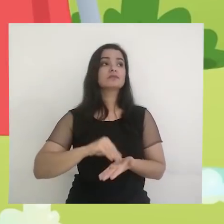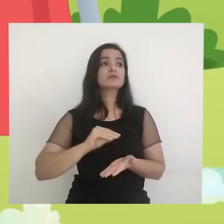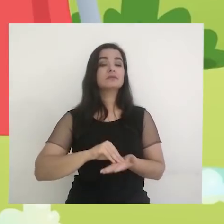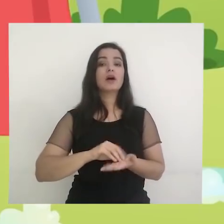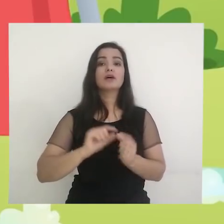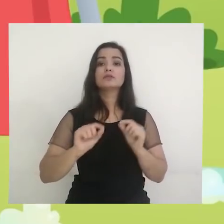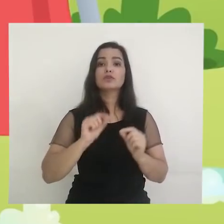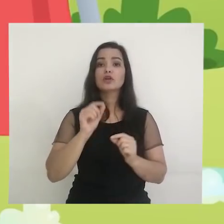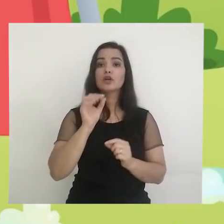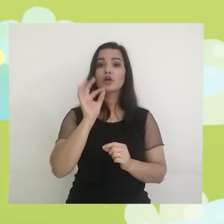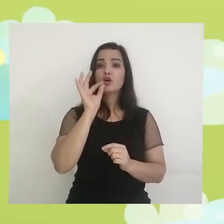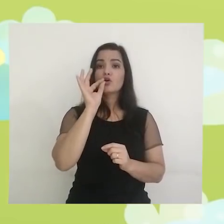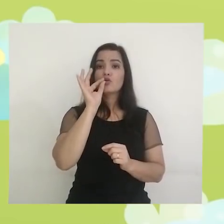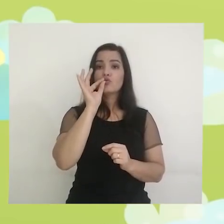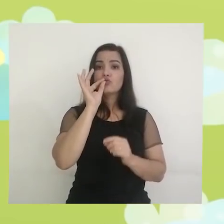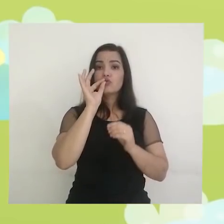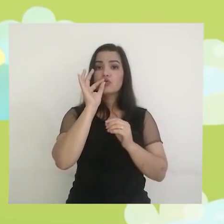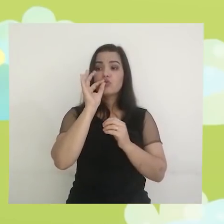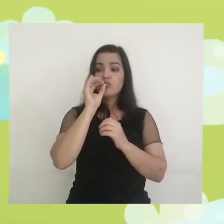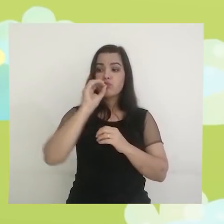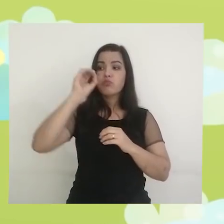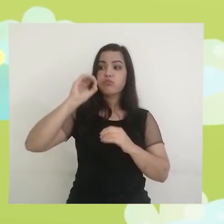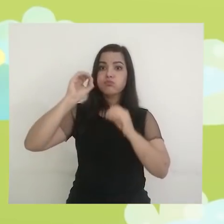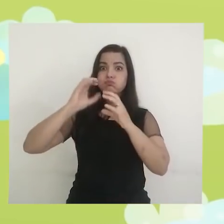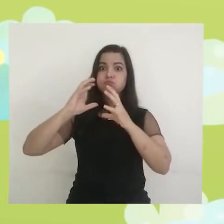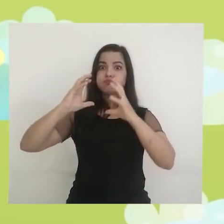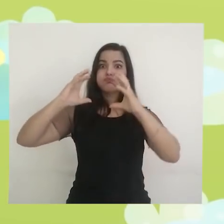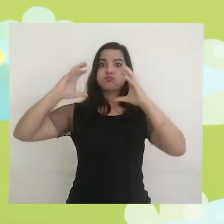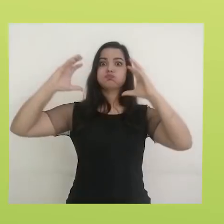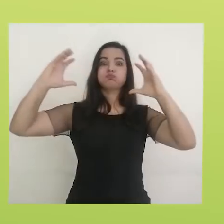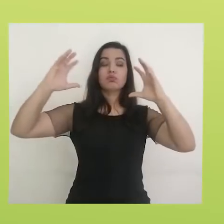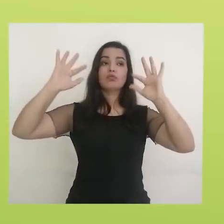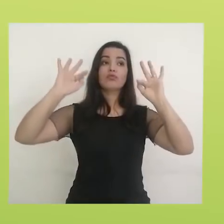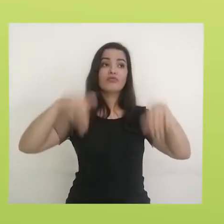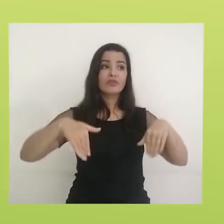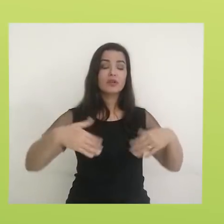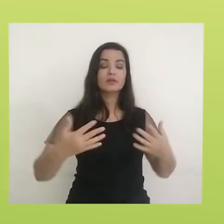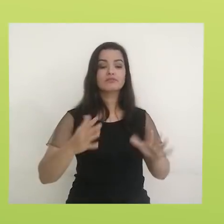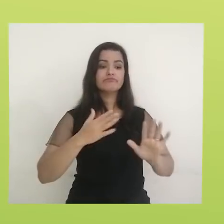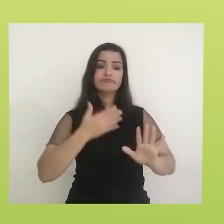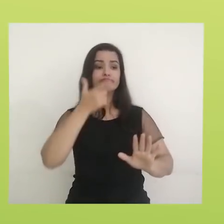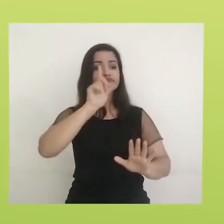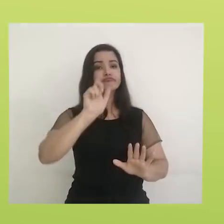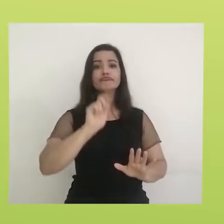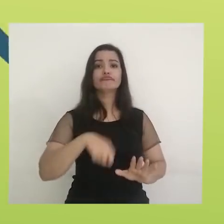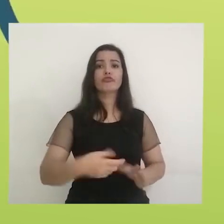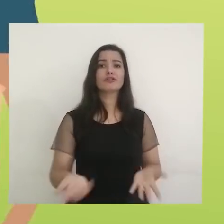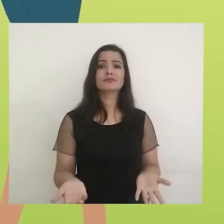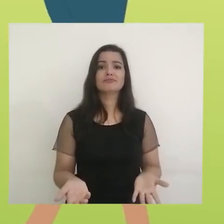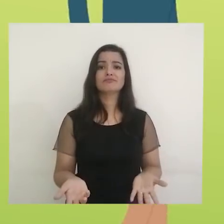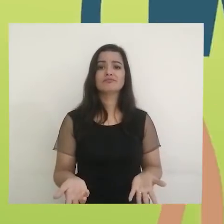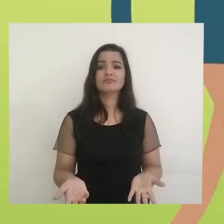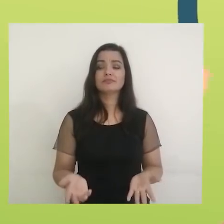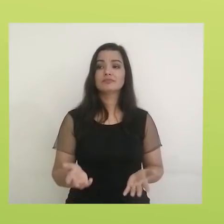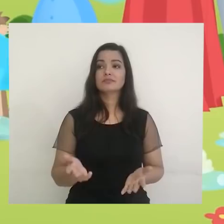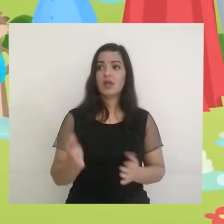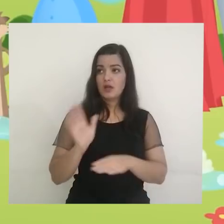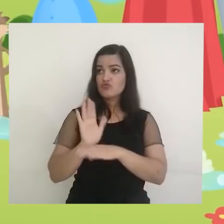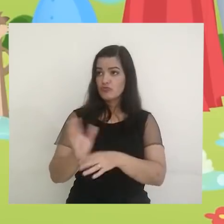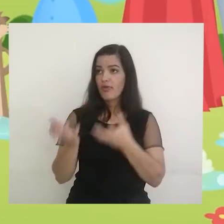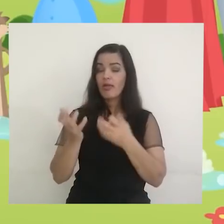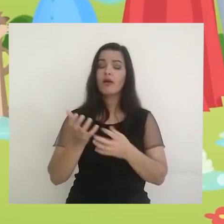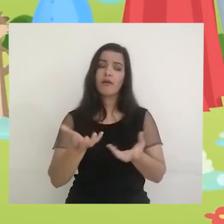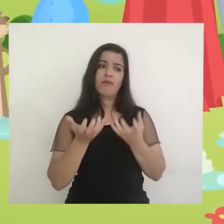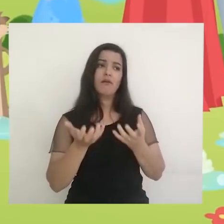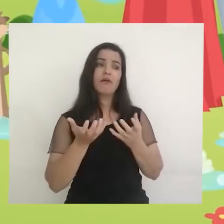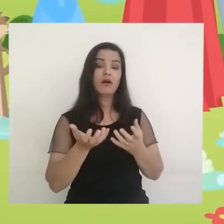bolha gigante no final. Mas não tá saindo. Você quer uma mãozinha aí, filho? Quero, pai. A Luna quer